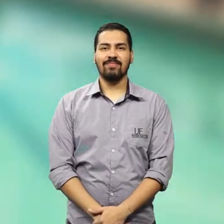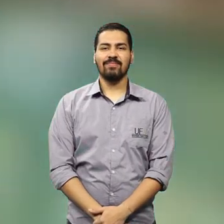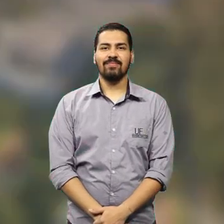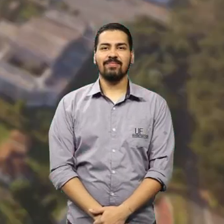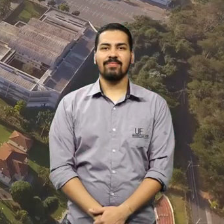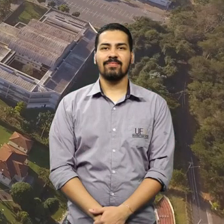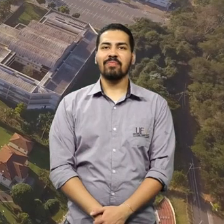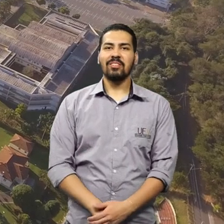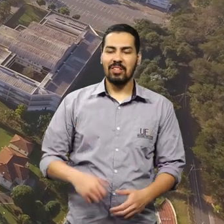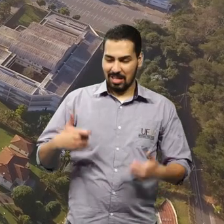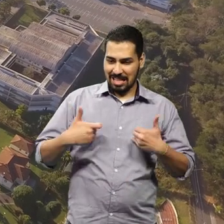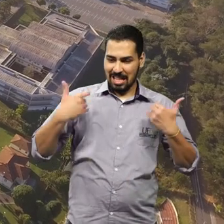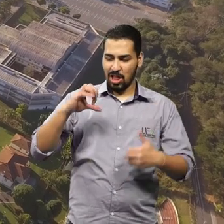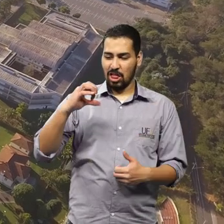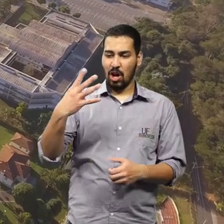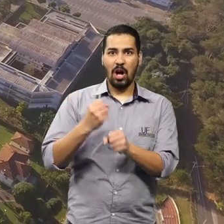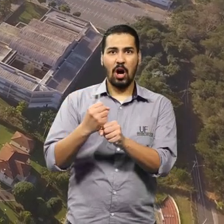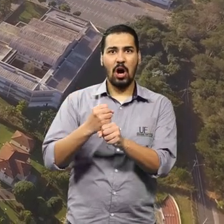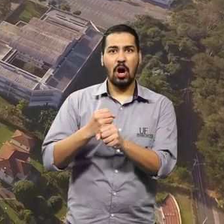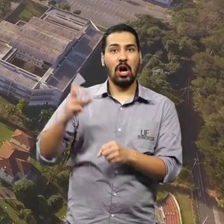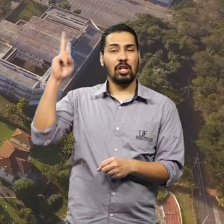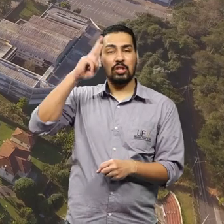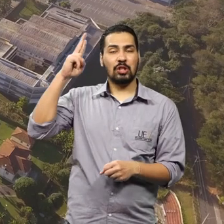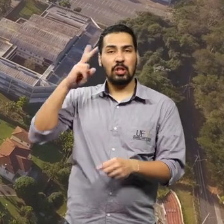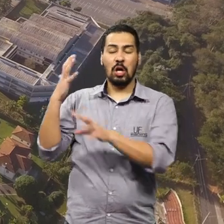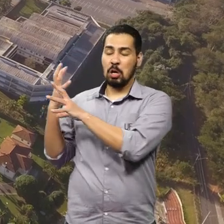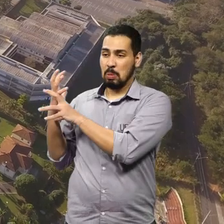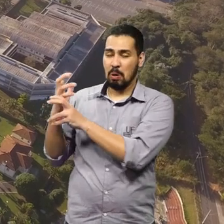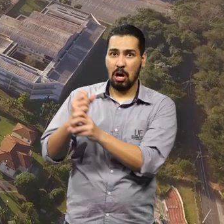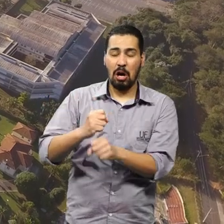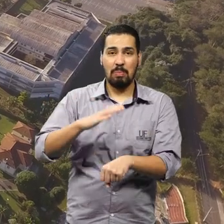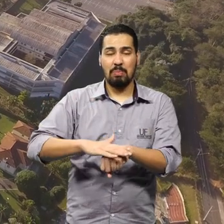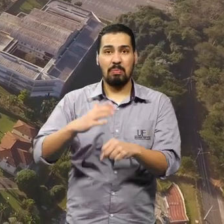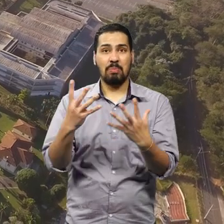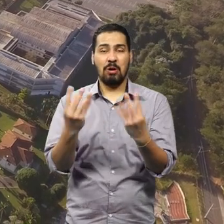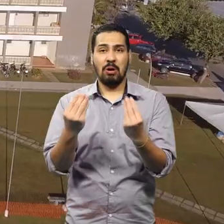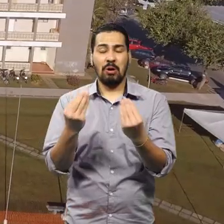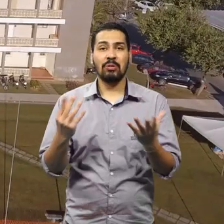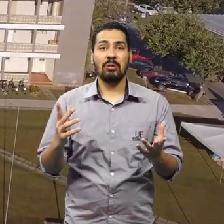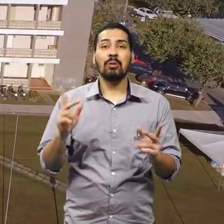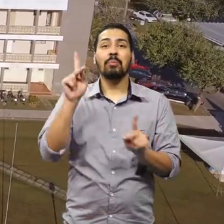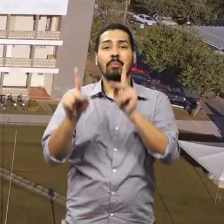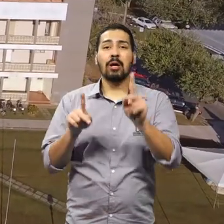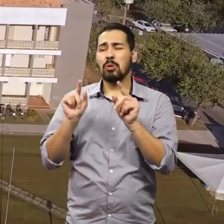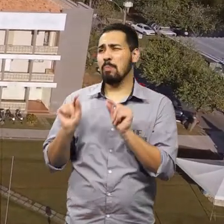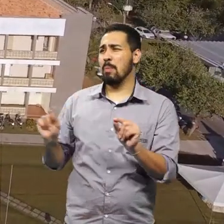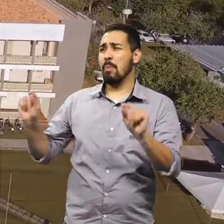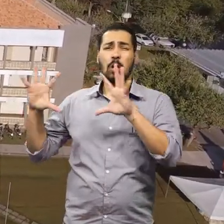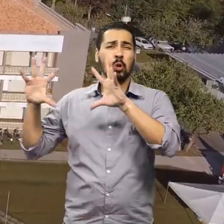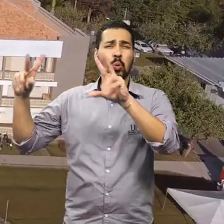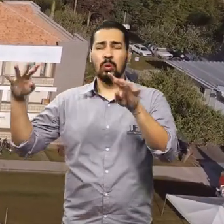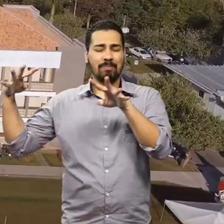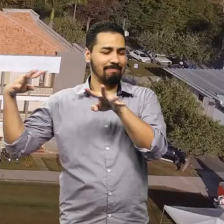finais. 94 anos. É tanta história que não cabe num vídeo só. E é